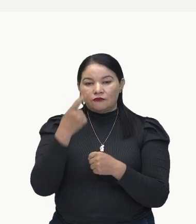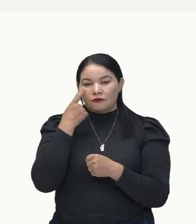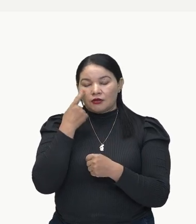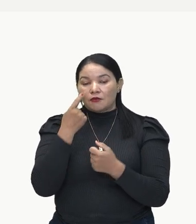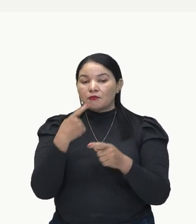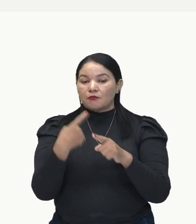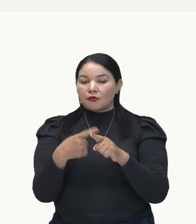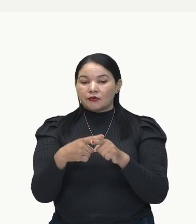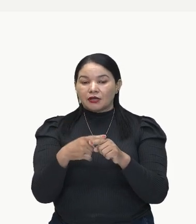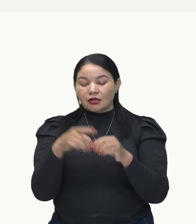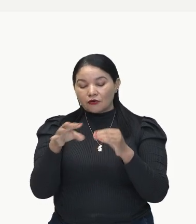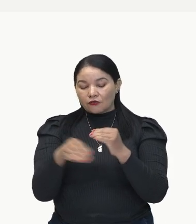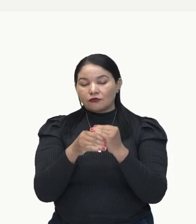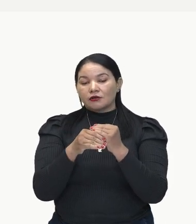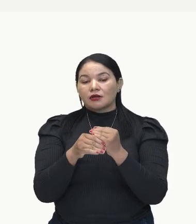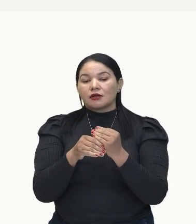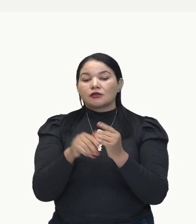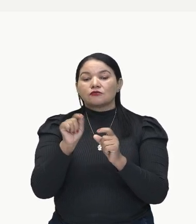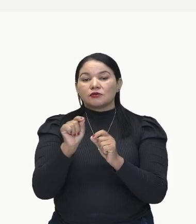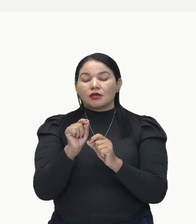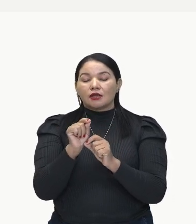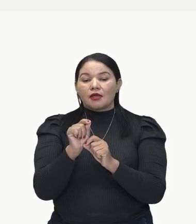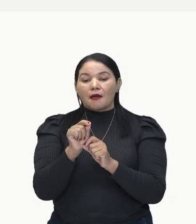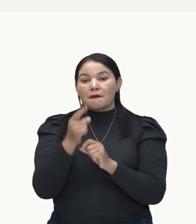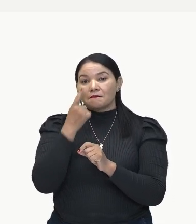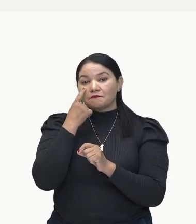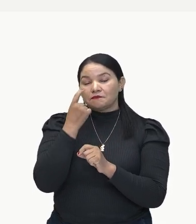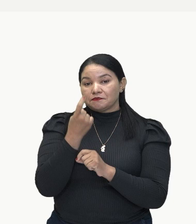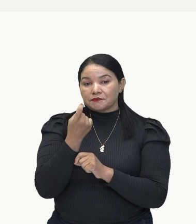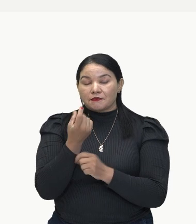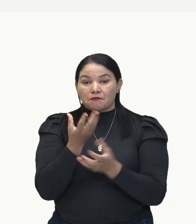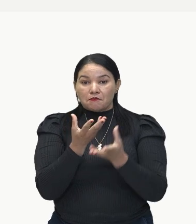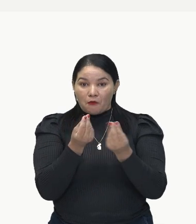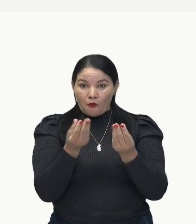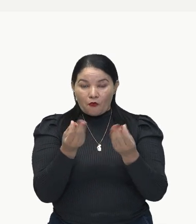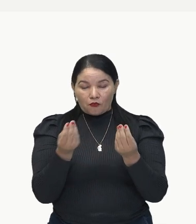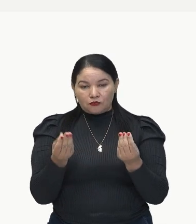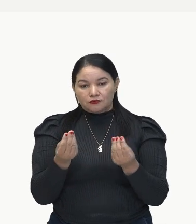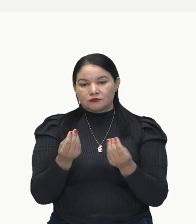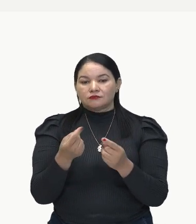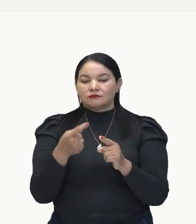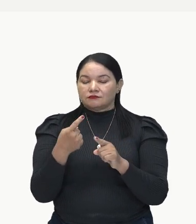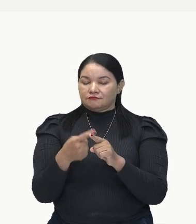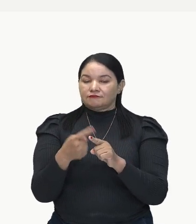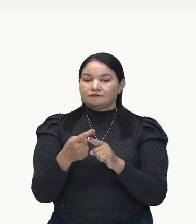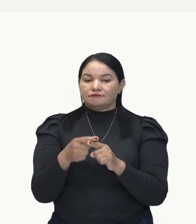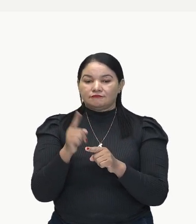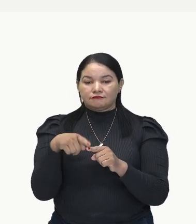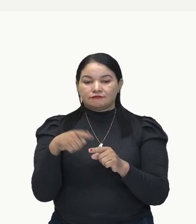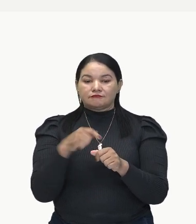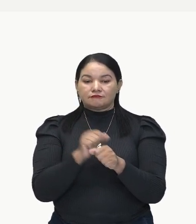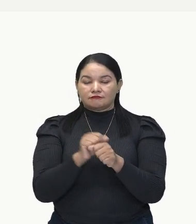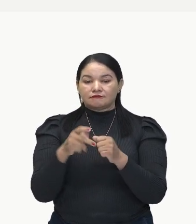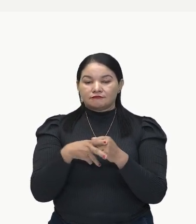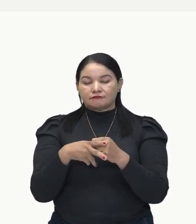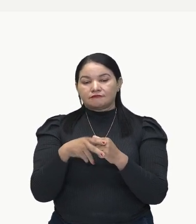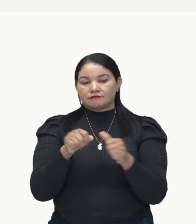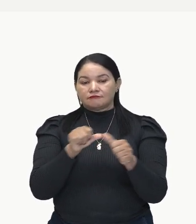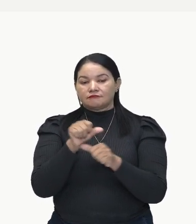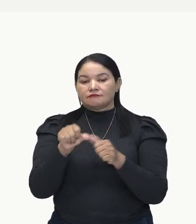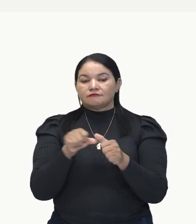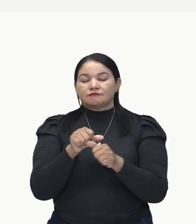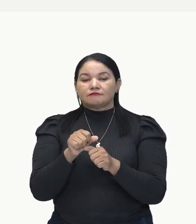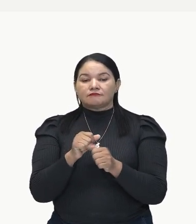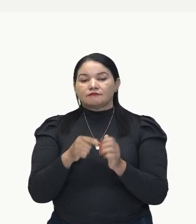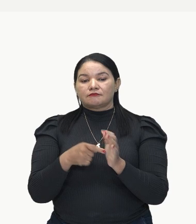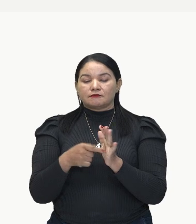foi muito interessante. Mais uma vez, o meu advérbio sendo usado como esse modificador.